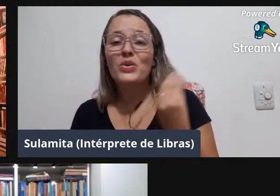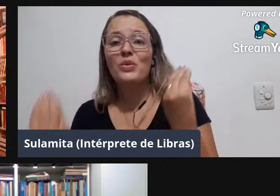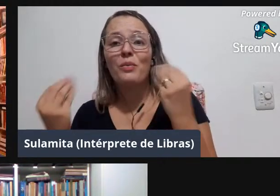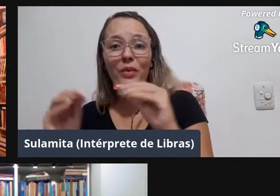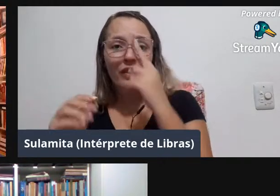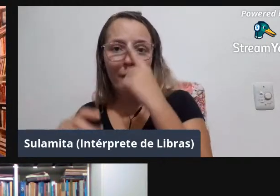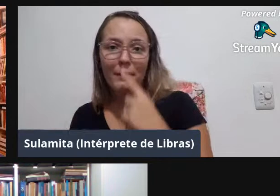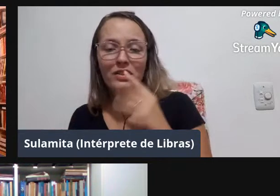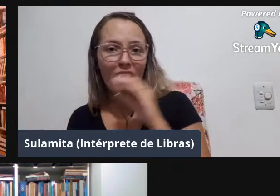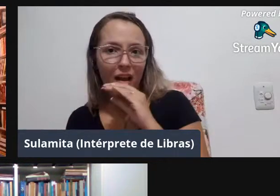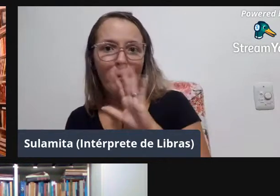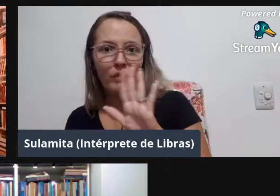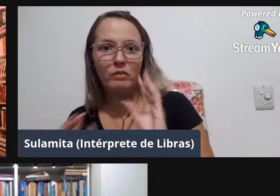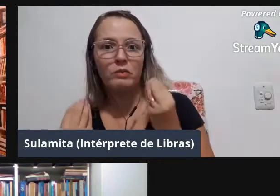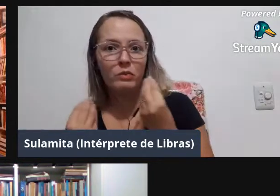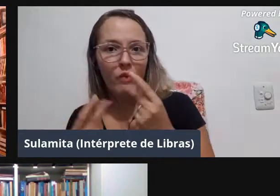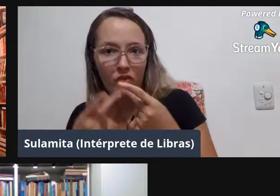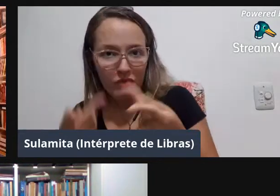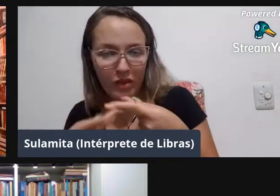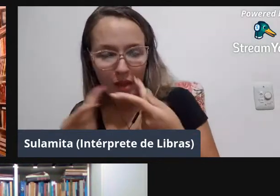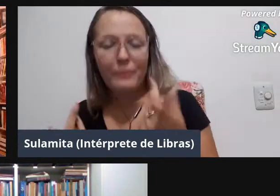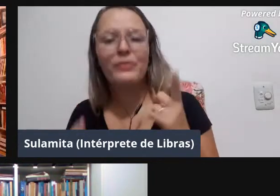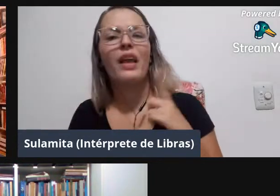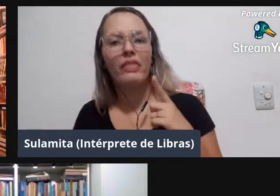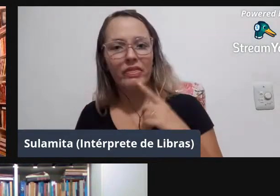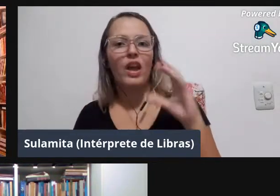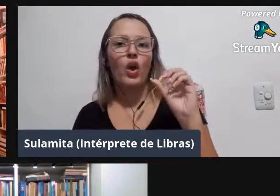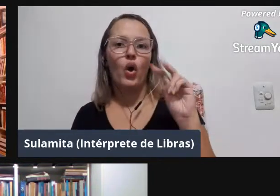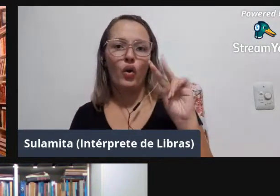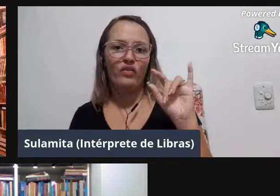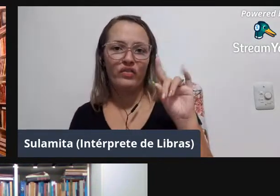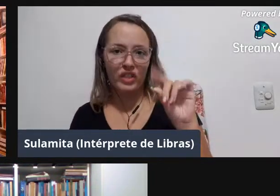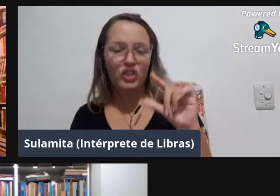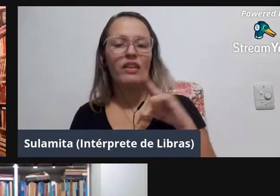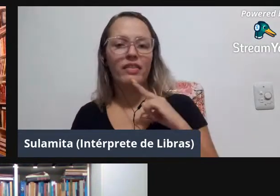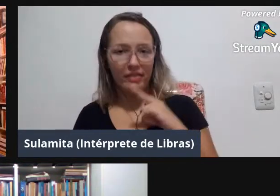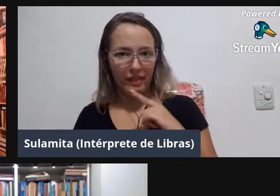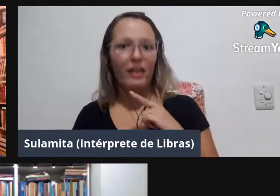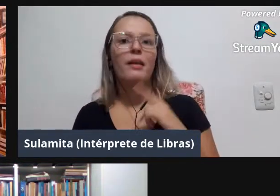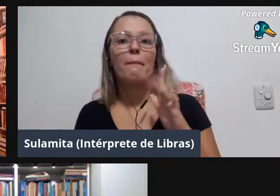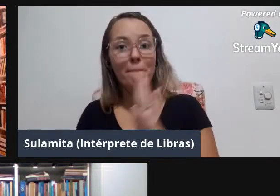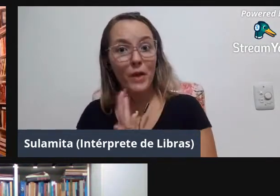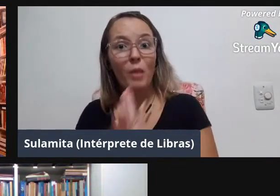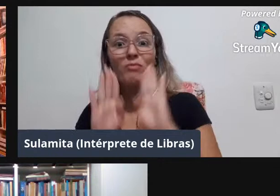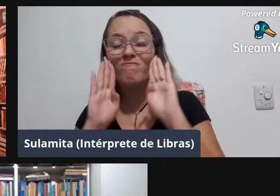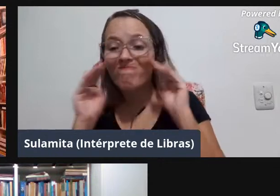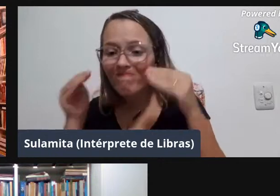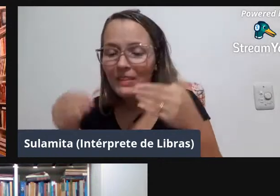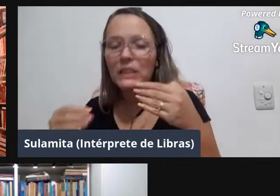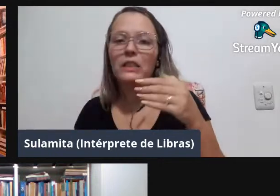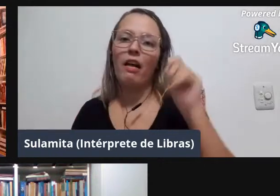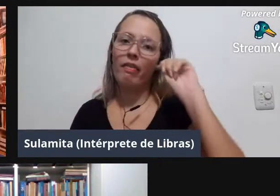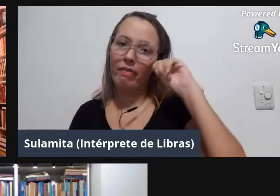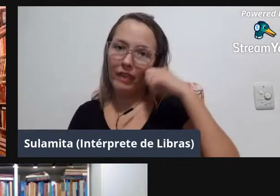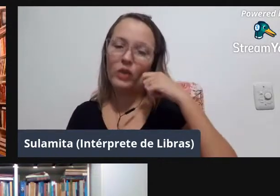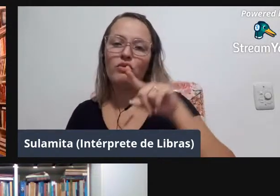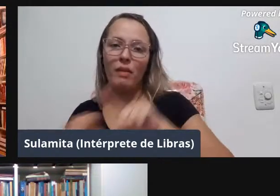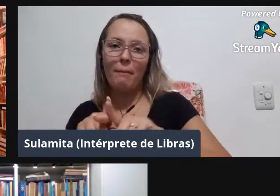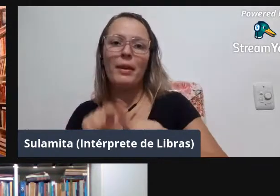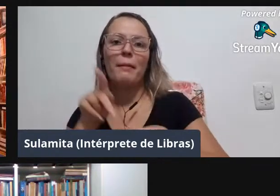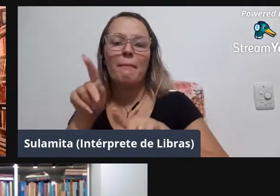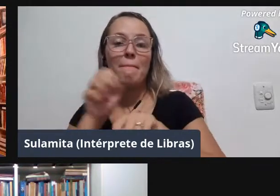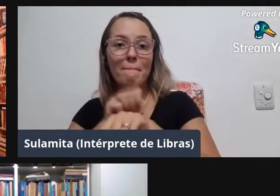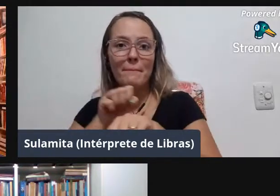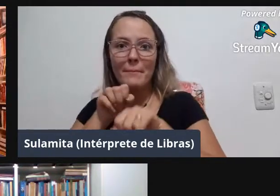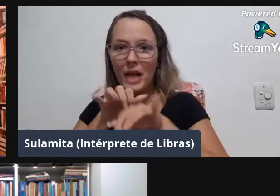rápido. Tem o impacto, né? Covid terá impacto mais duradouro para mulheres negras. Com pandemia, a desigualdade racial no mercado bate